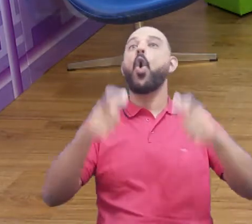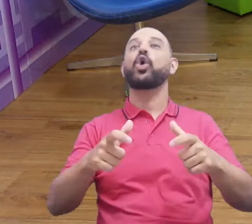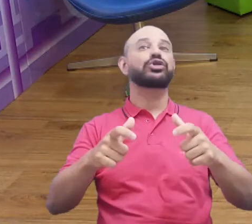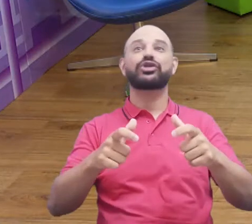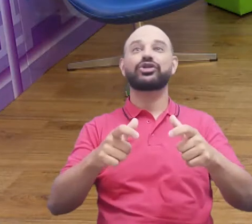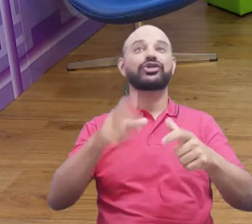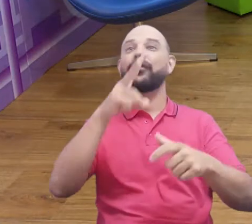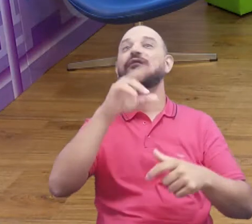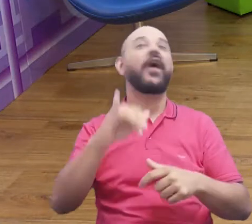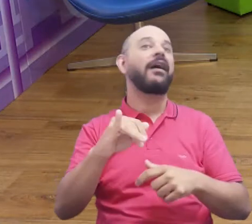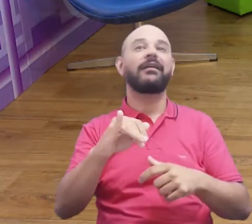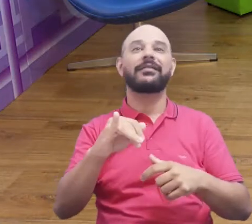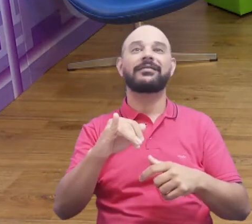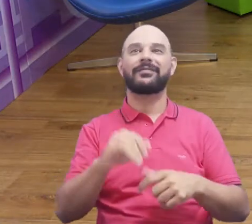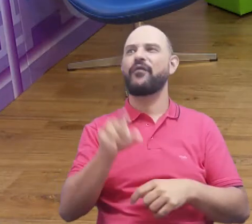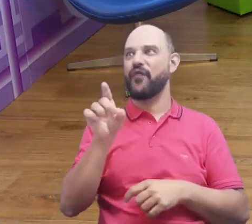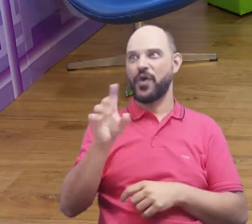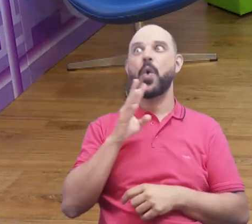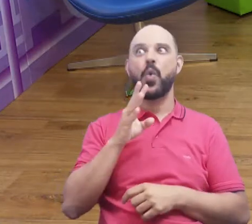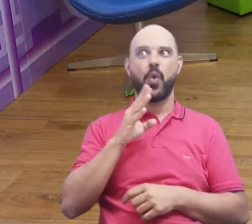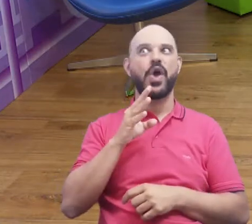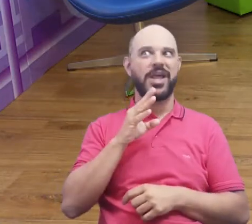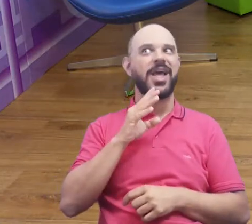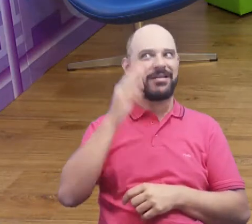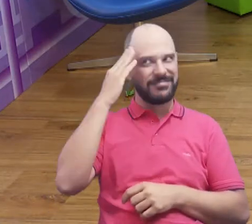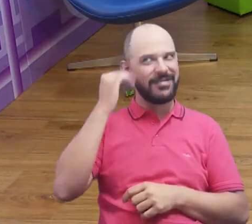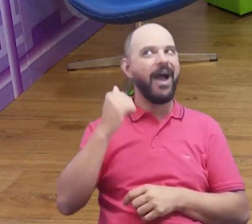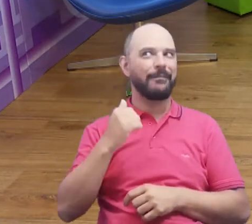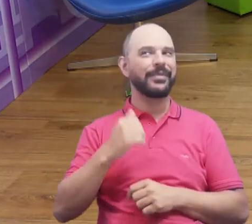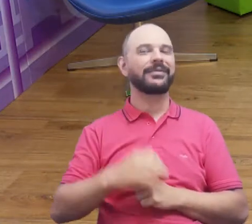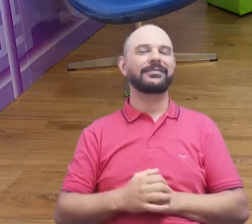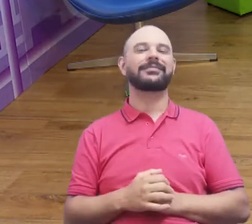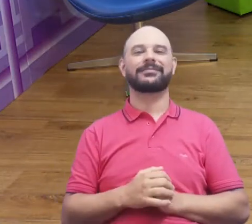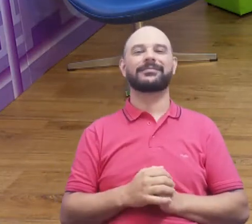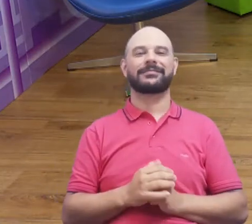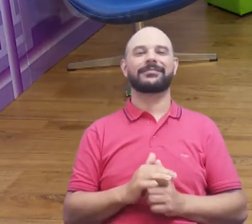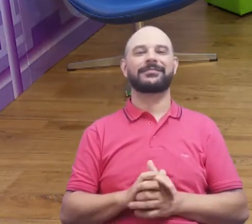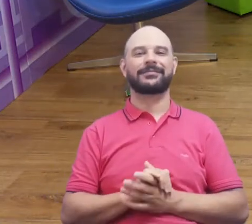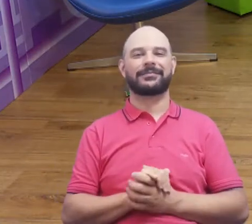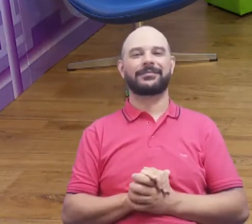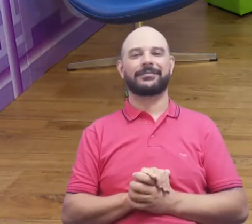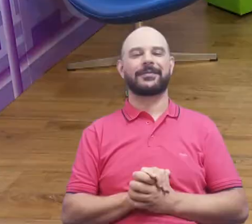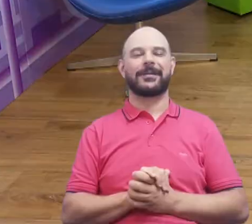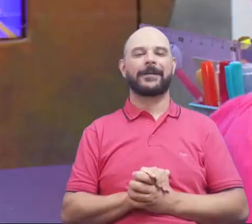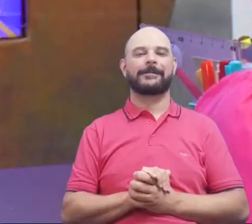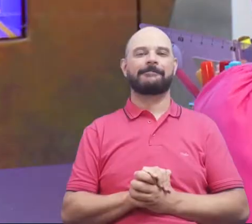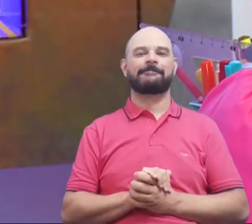E pra onde estamos indo? Em um lugar que você conhece muito bem!